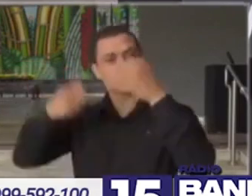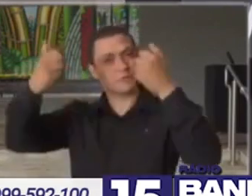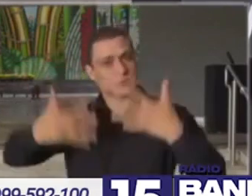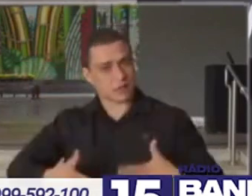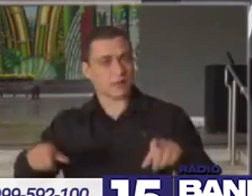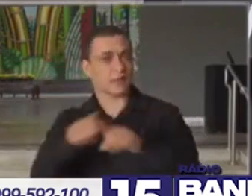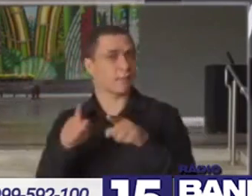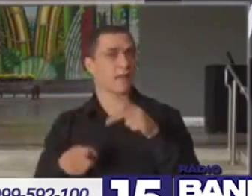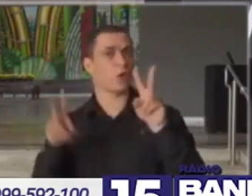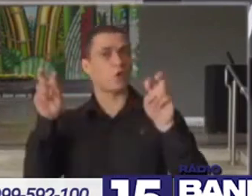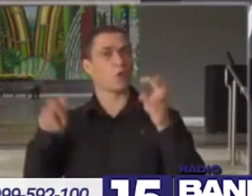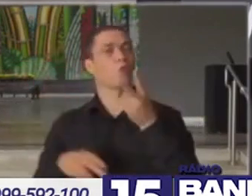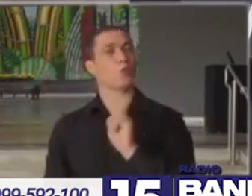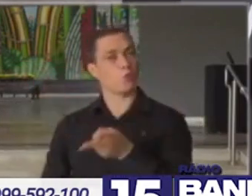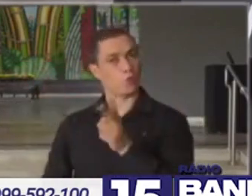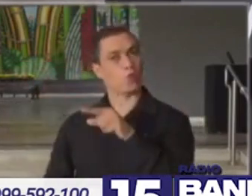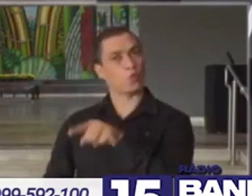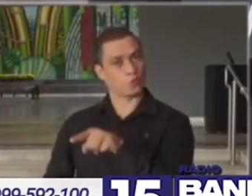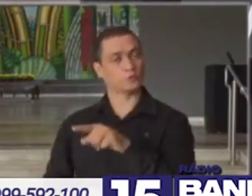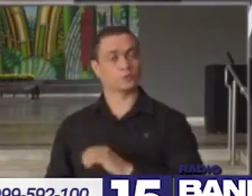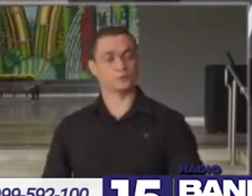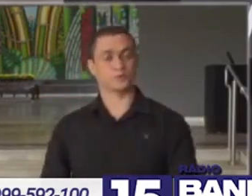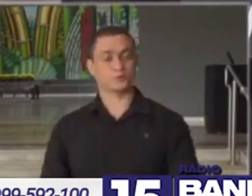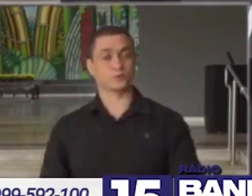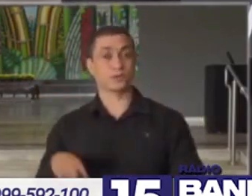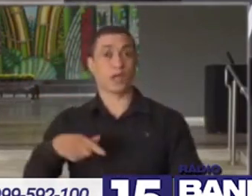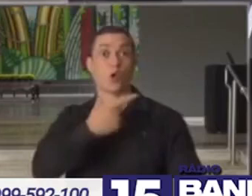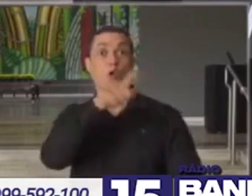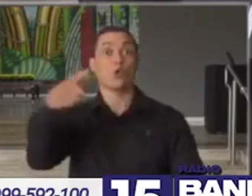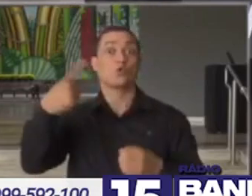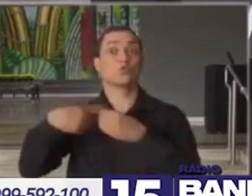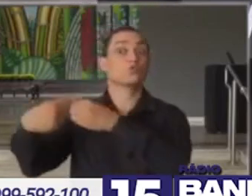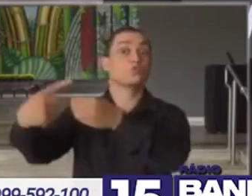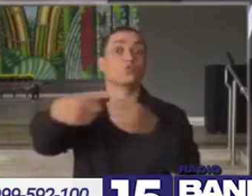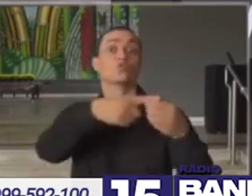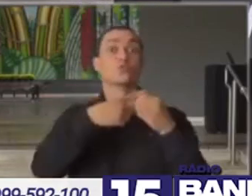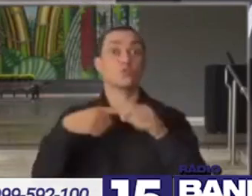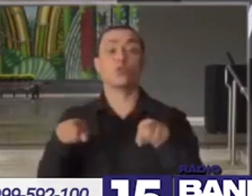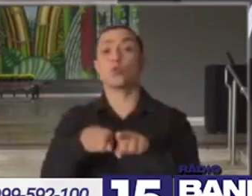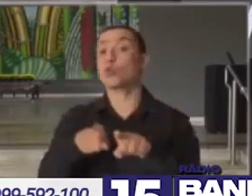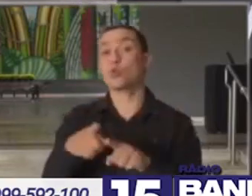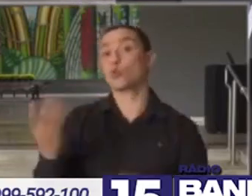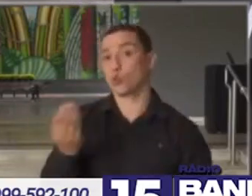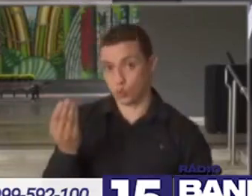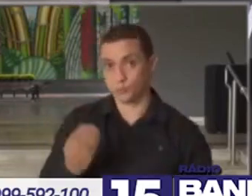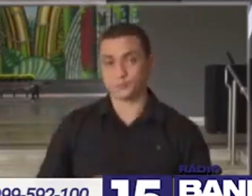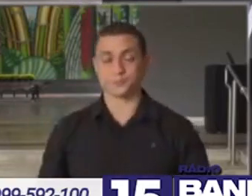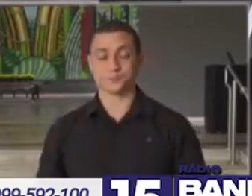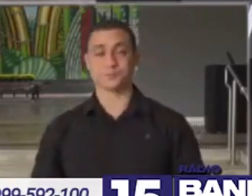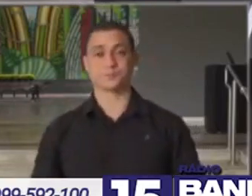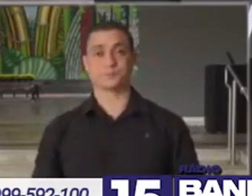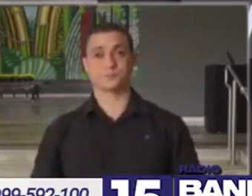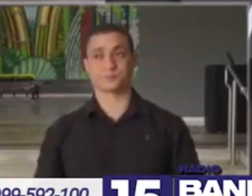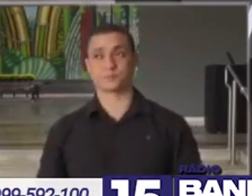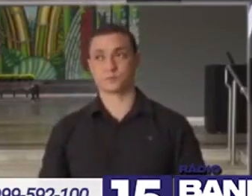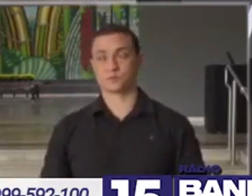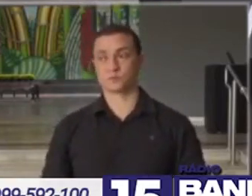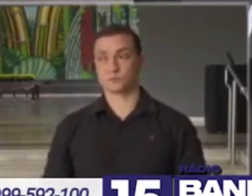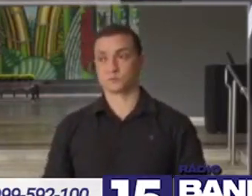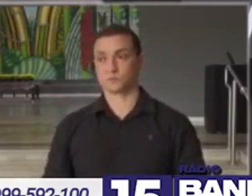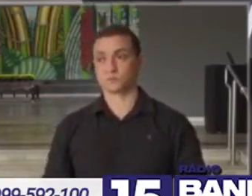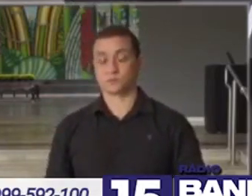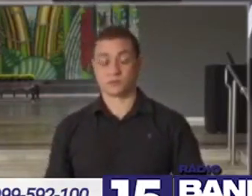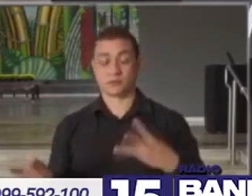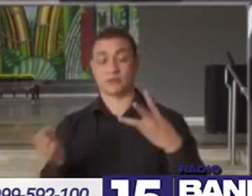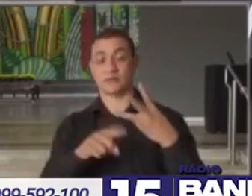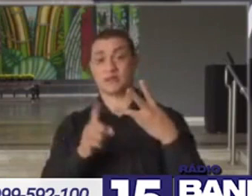próximo dia 8 de fevereiro. E na sequência, a doutora Regiane de Paula, coordenadora geral de vacinação no estado